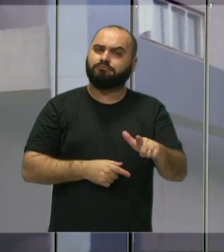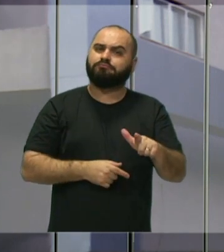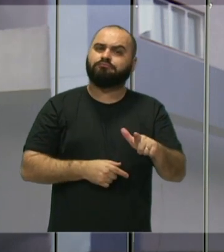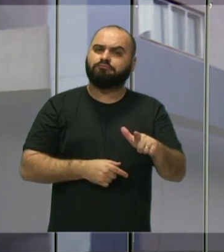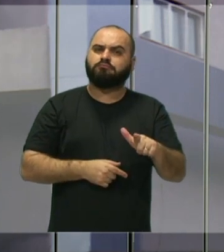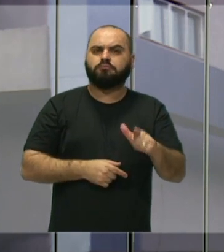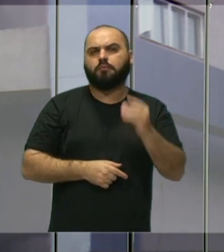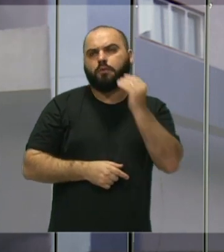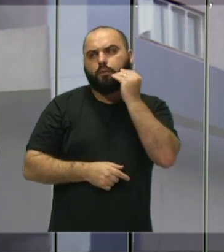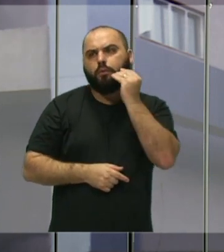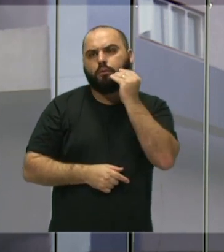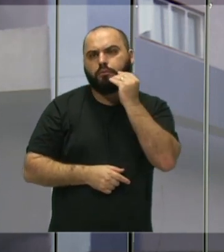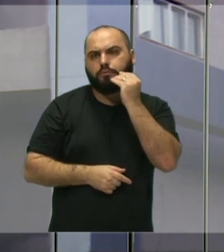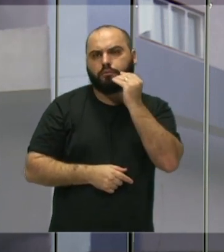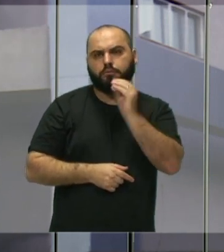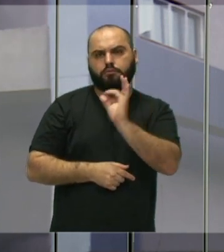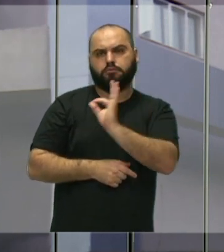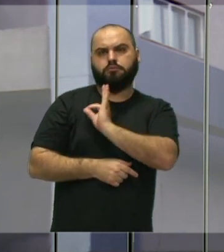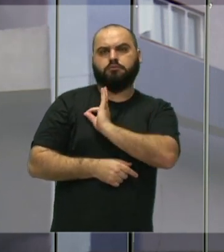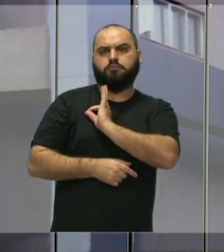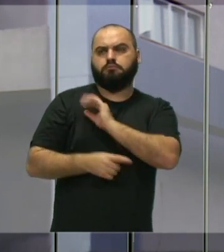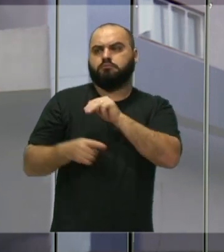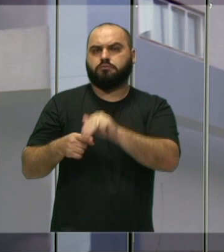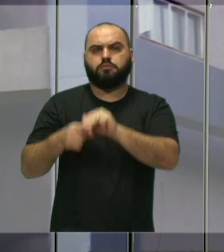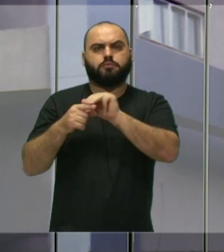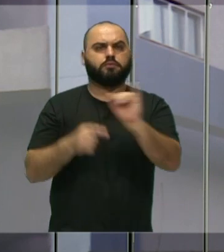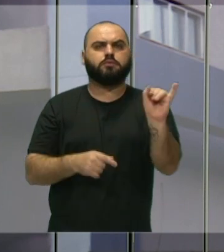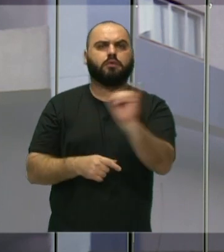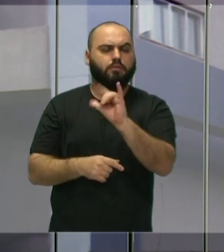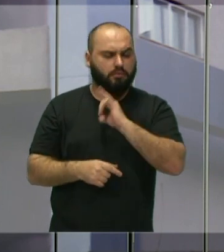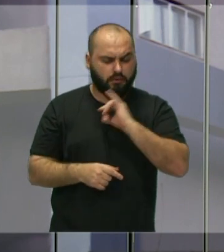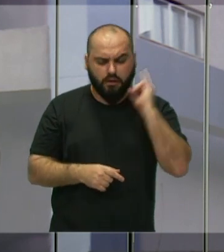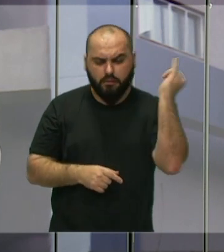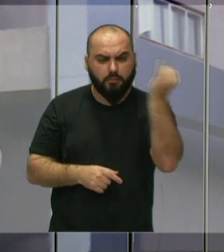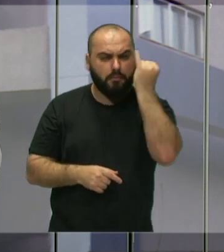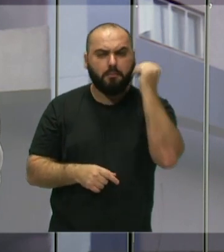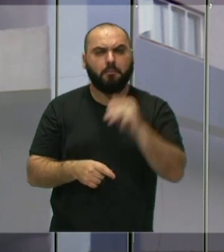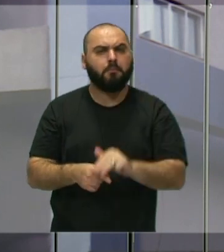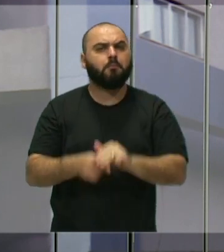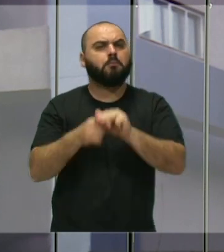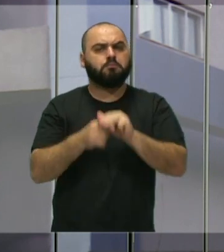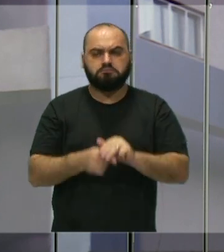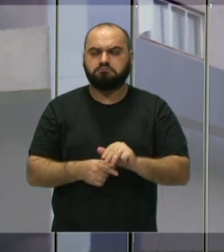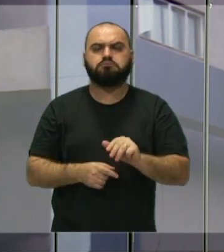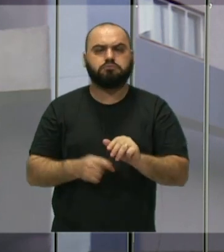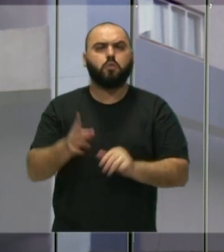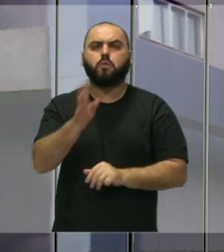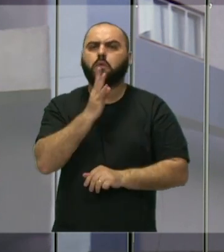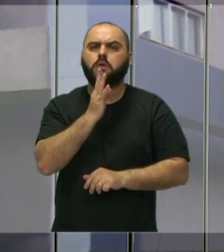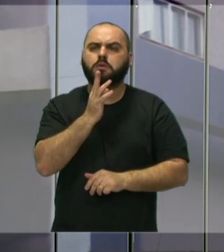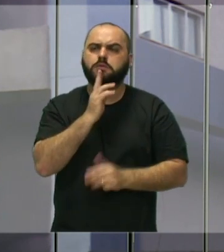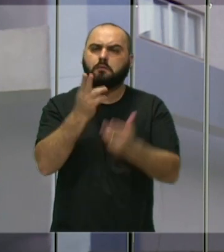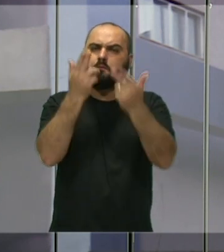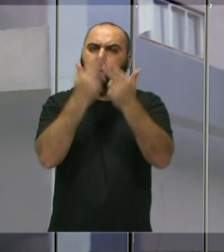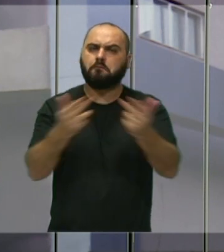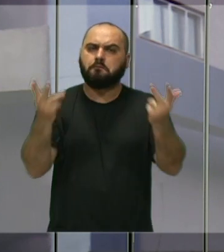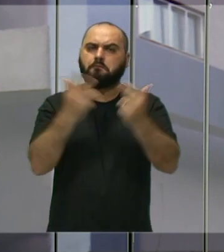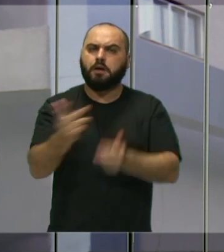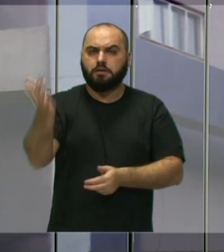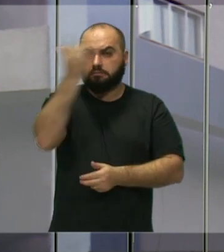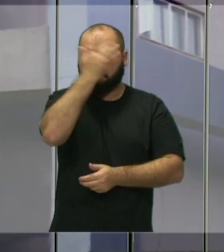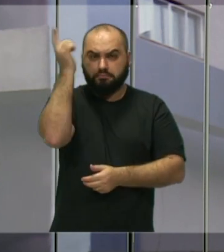É óbvio que a Guarda Municipal tem uma importância fundamental para a nossa cidade. Eu conheço muitos guardas